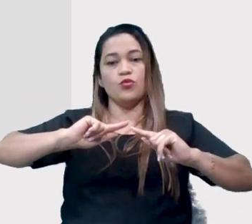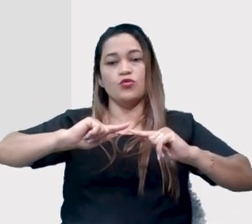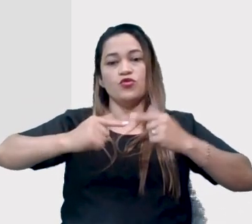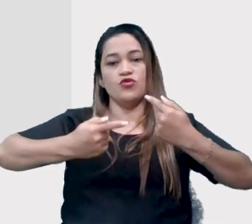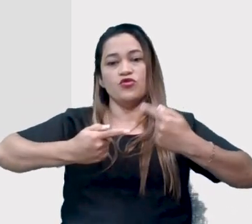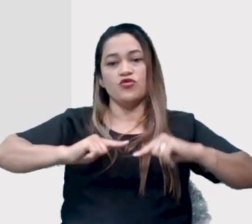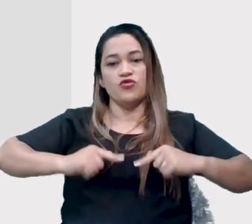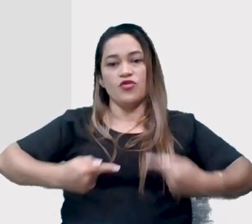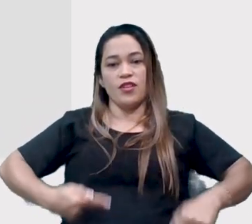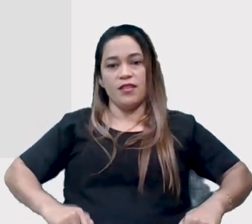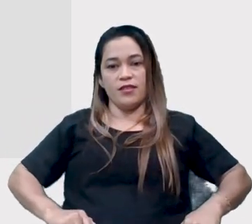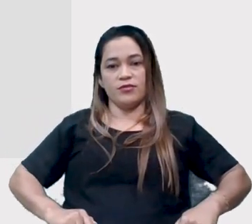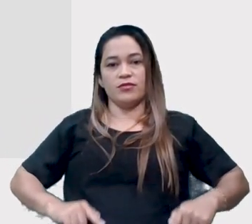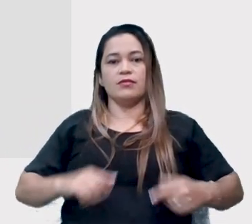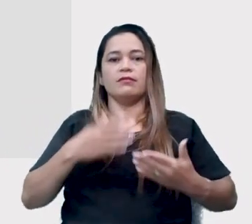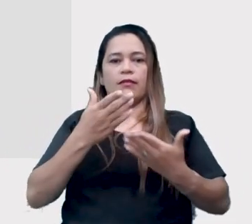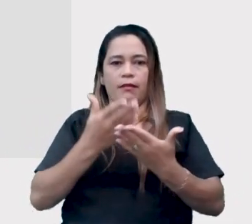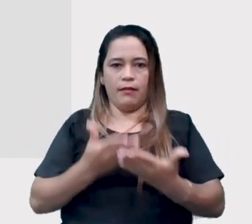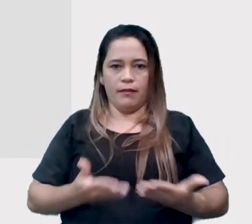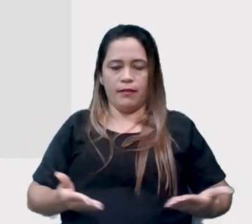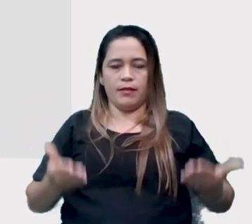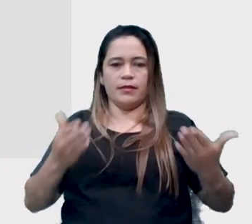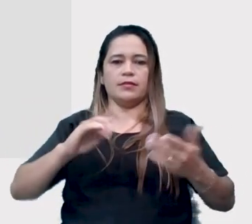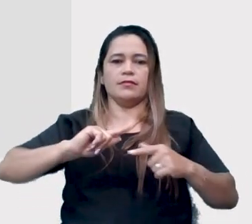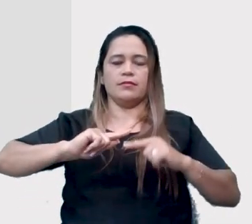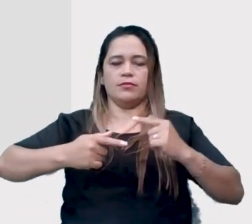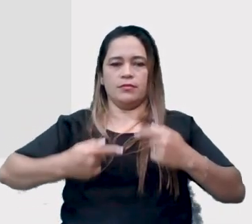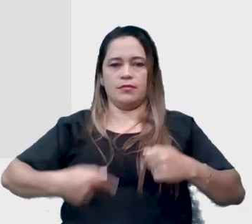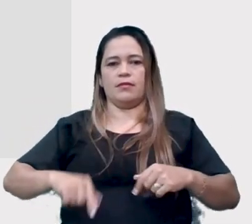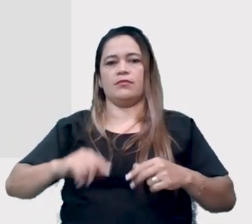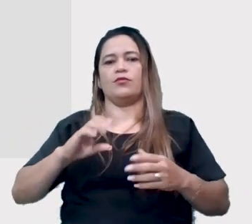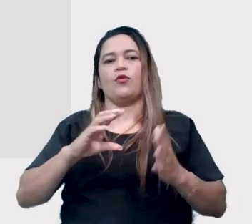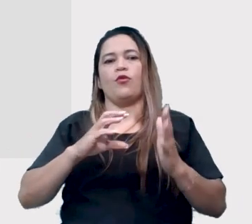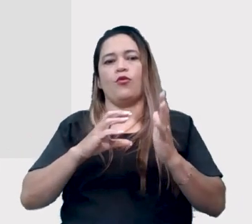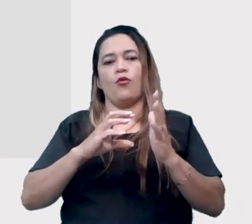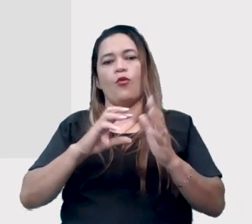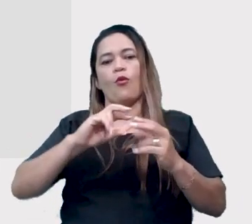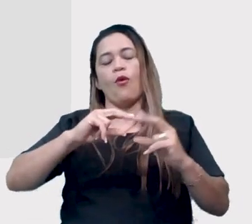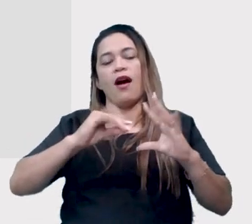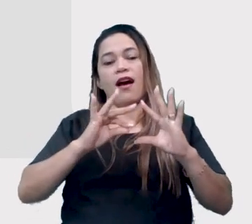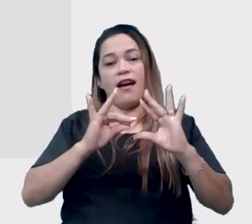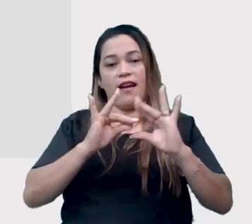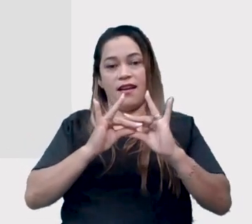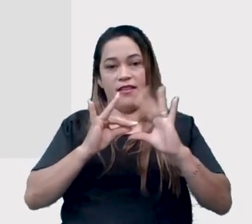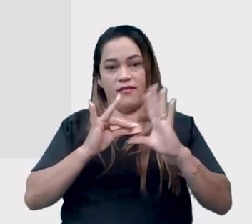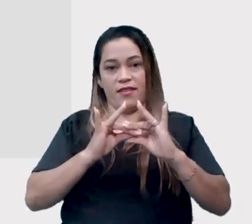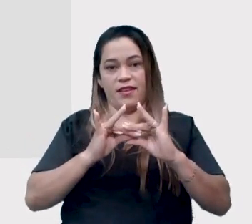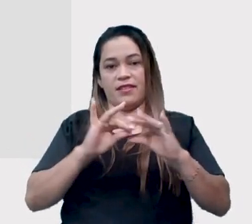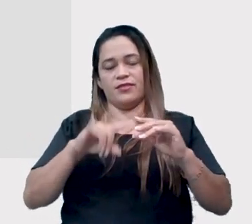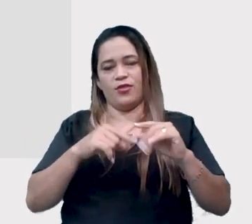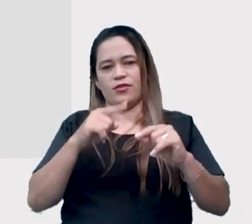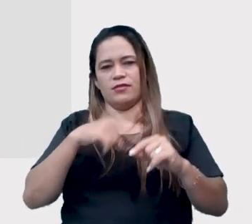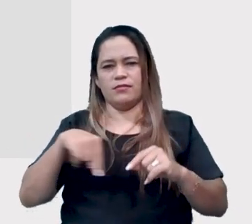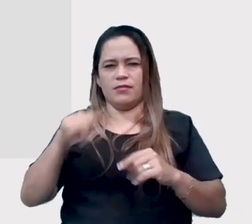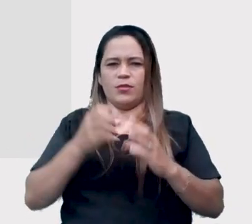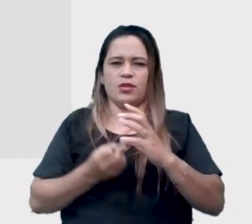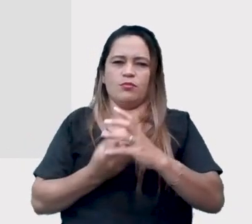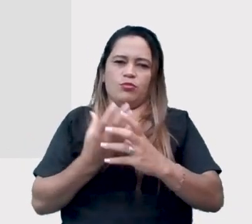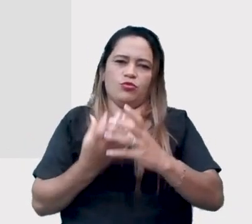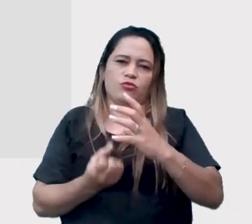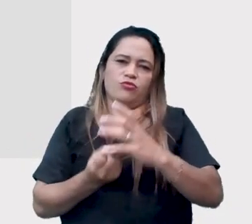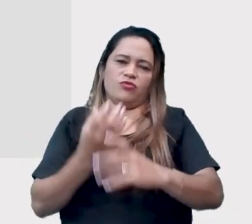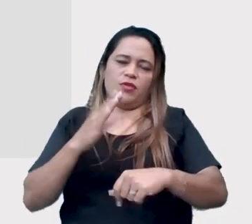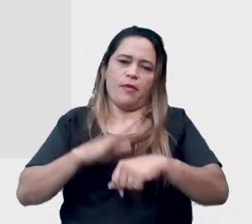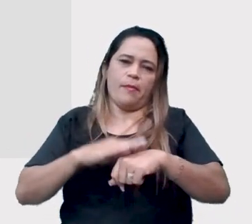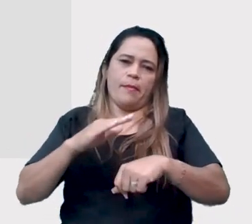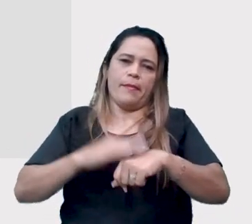Resultado, este material genético do vírus HIV faz com que a nossa célula comece a produzir cada vez